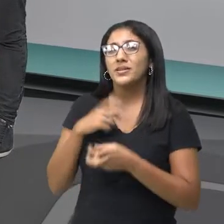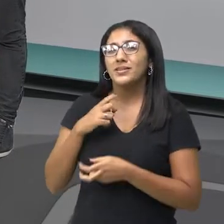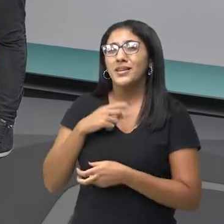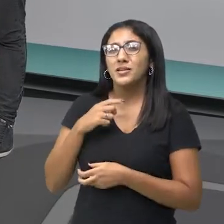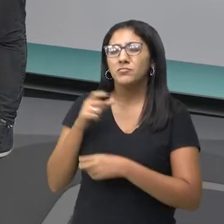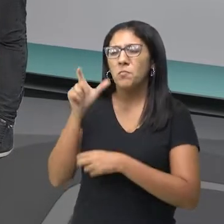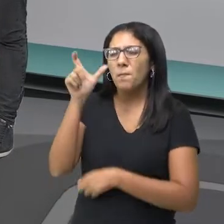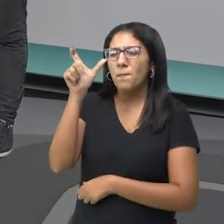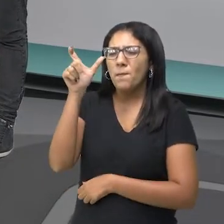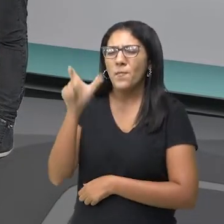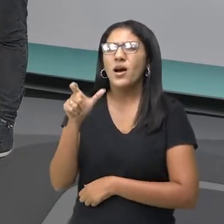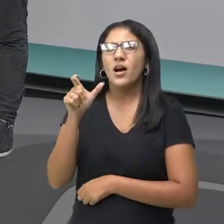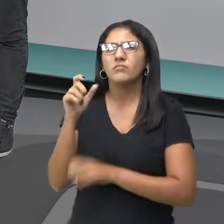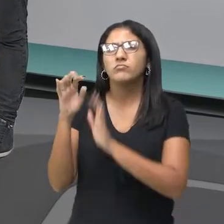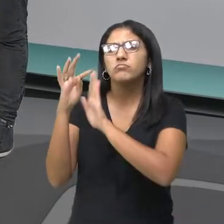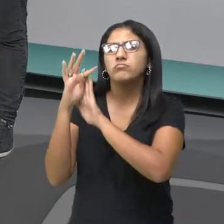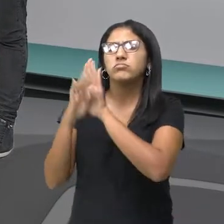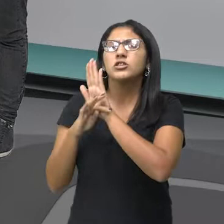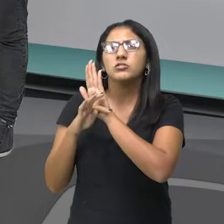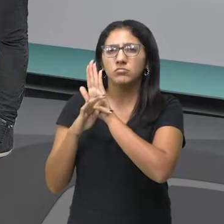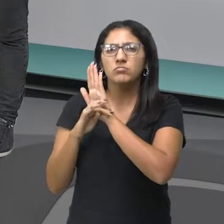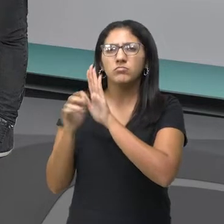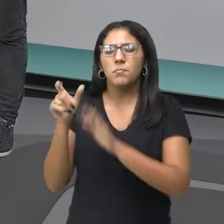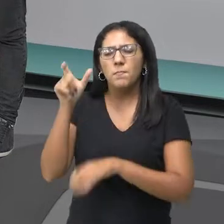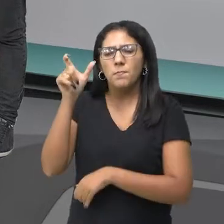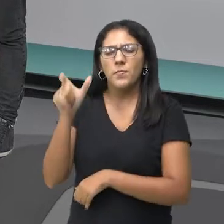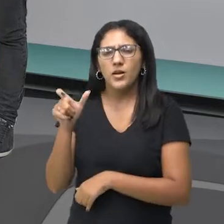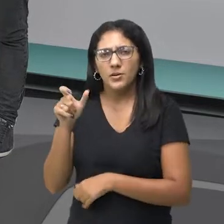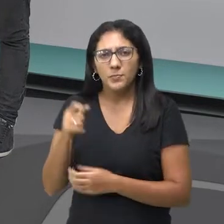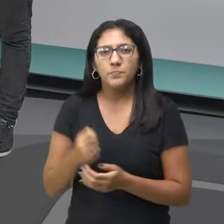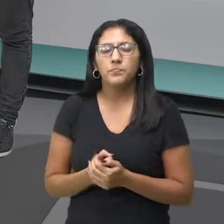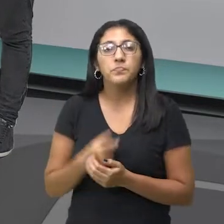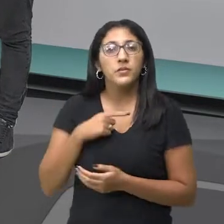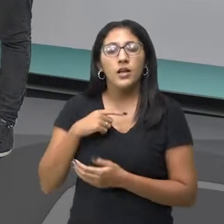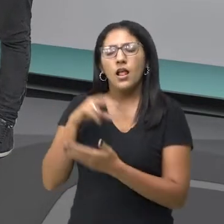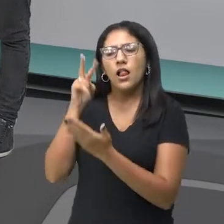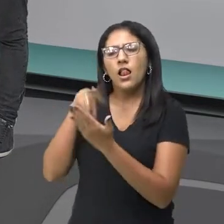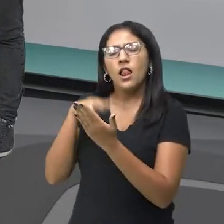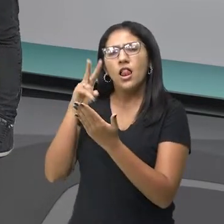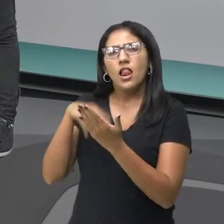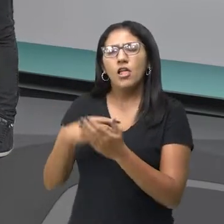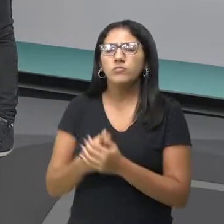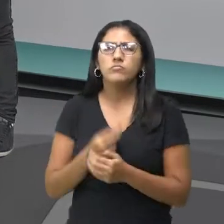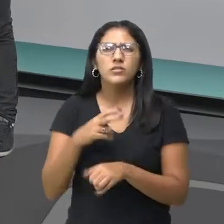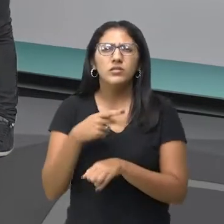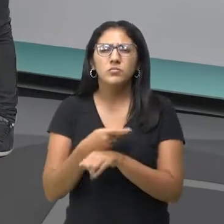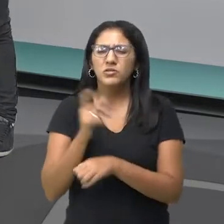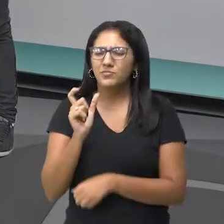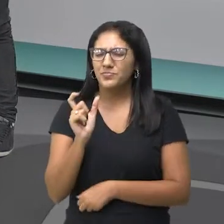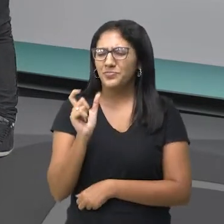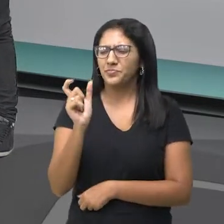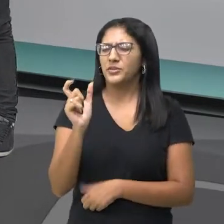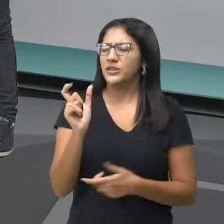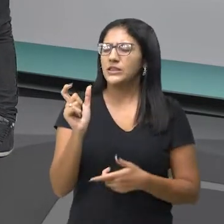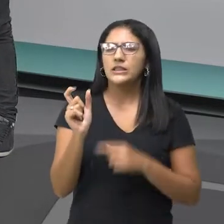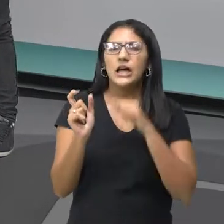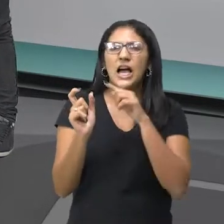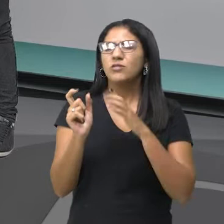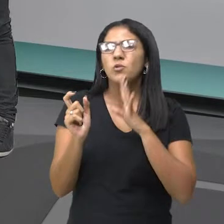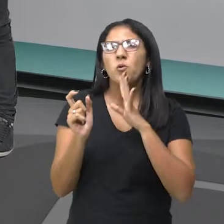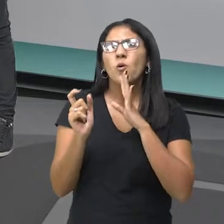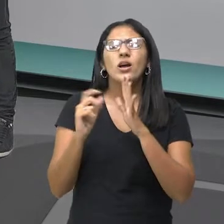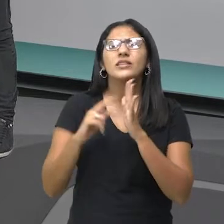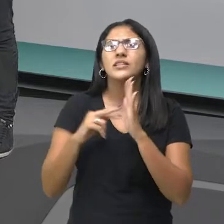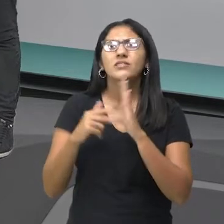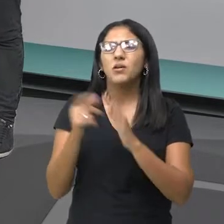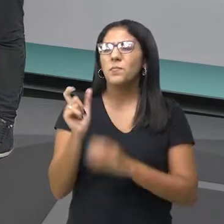com esse texto aqui no topo, bem no início, certo? Eu faço a leitura desse texto, de repente eu encontro uma palavra que eu não conheço o